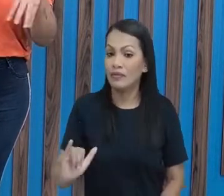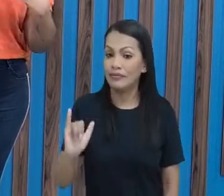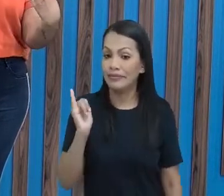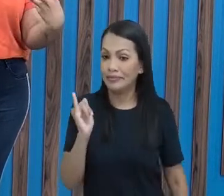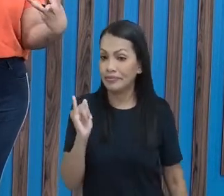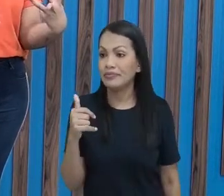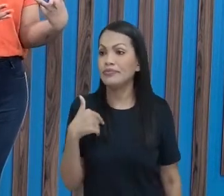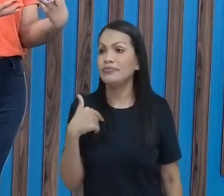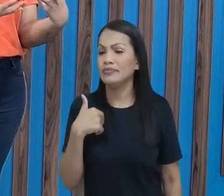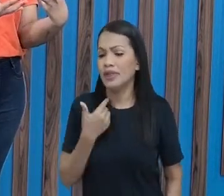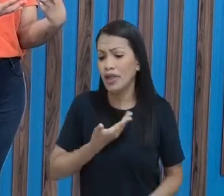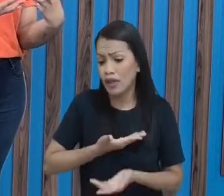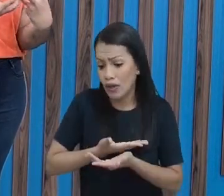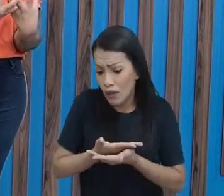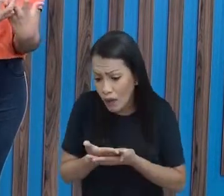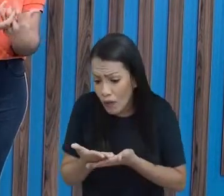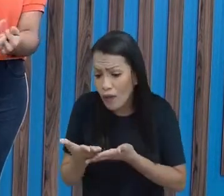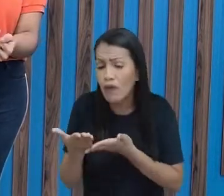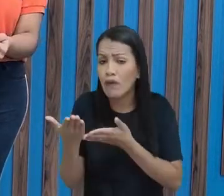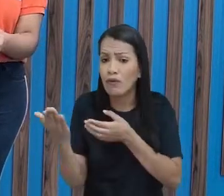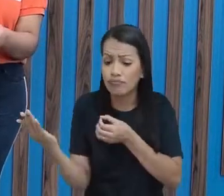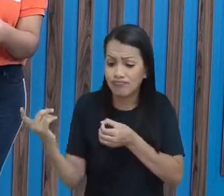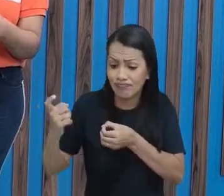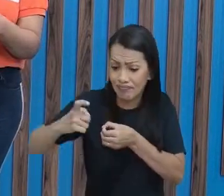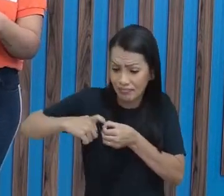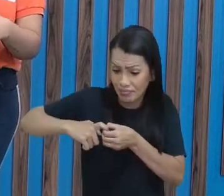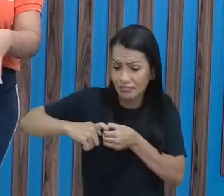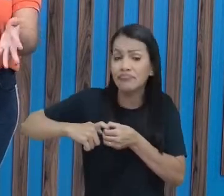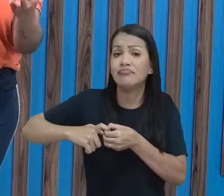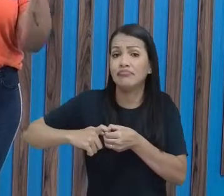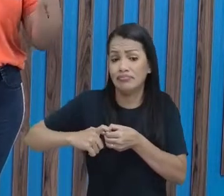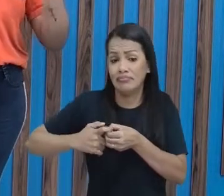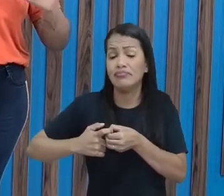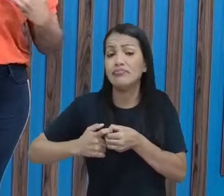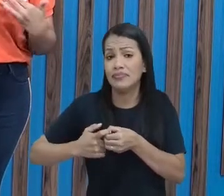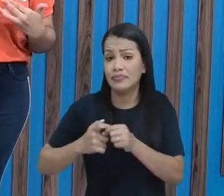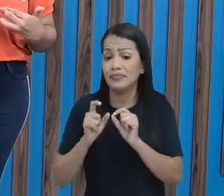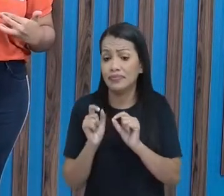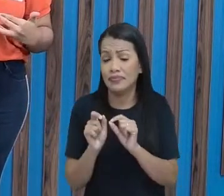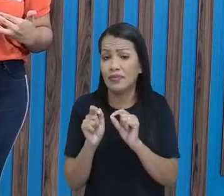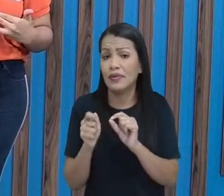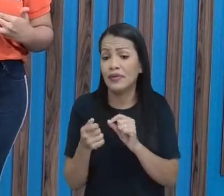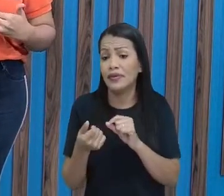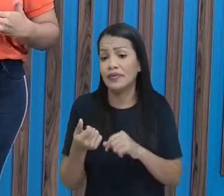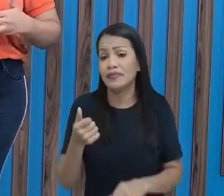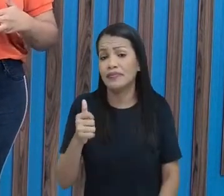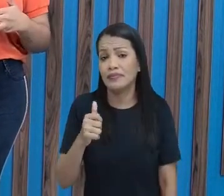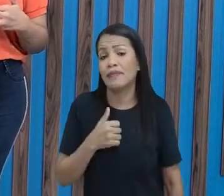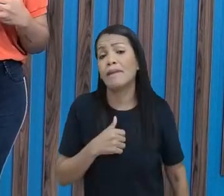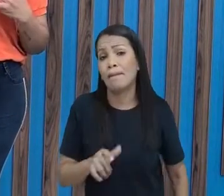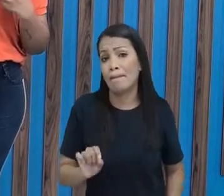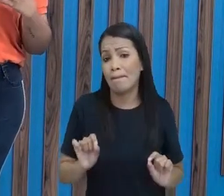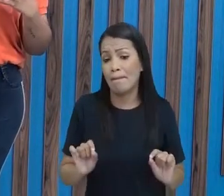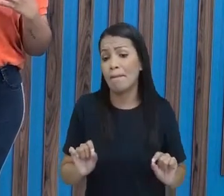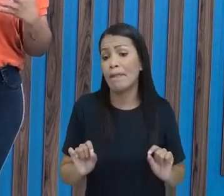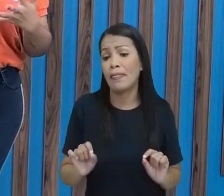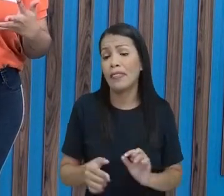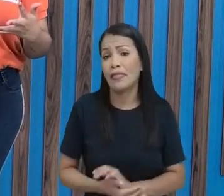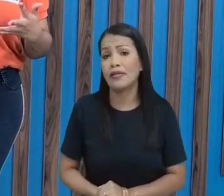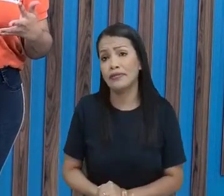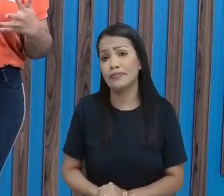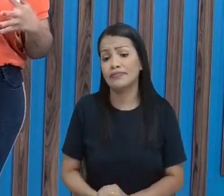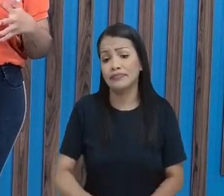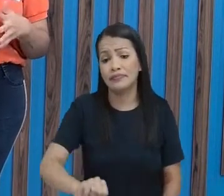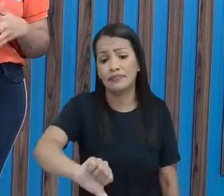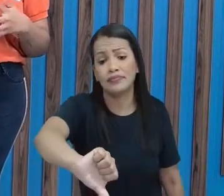ela recomeçou, né? Ela decidiu desfazer tudo aquilo que ela tinha feito, mas ao invés de ficar